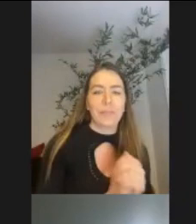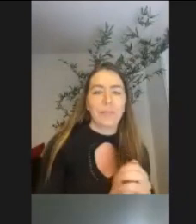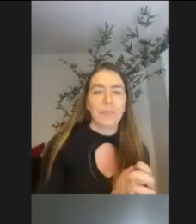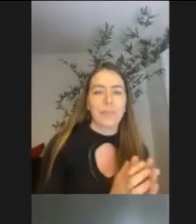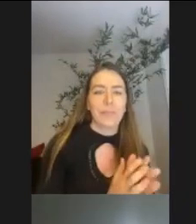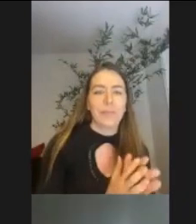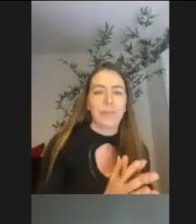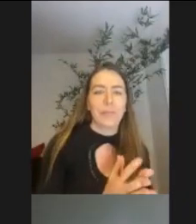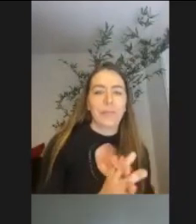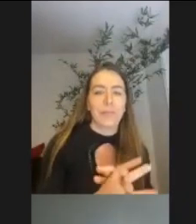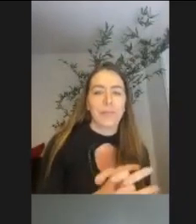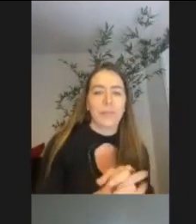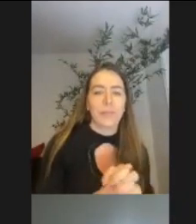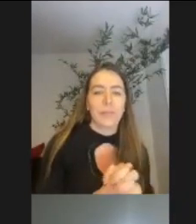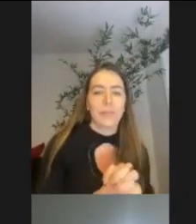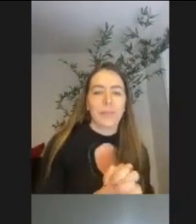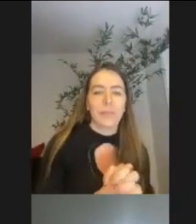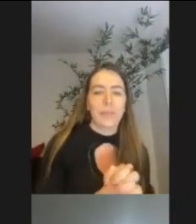então, tá bom, pessoal?